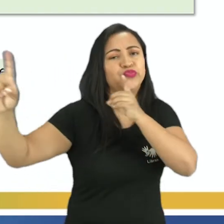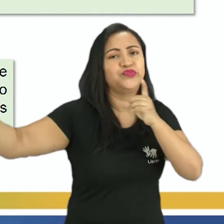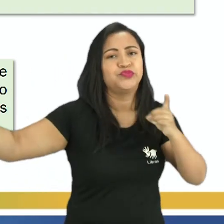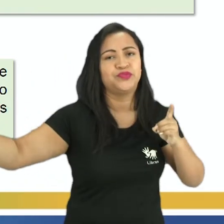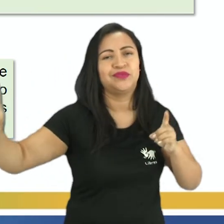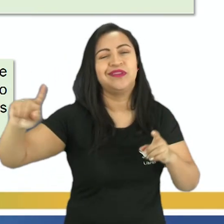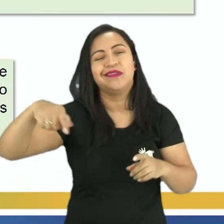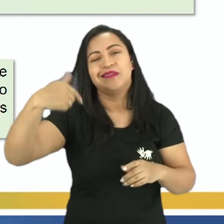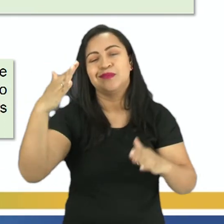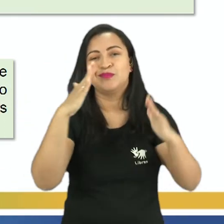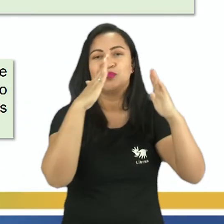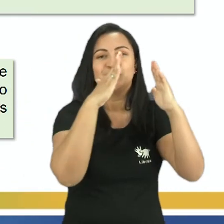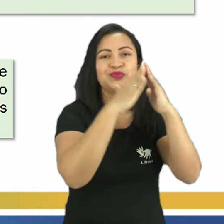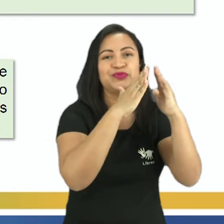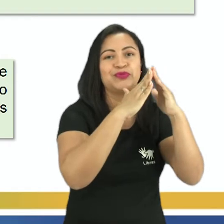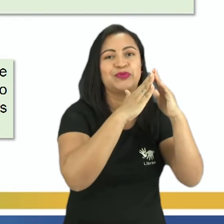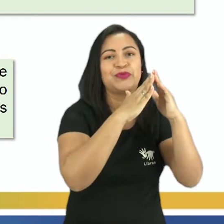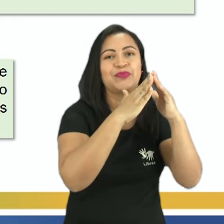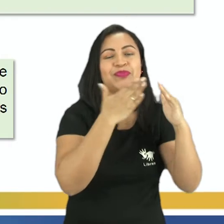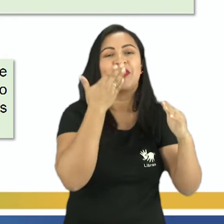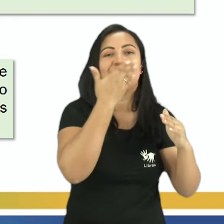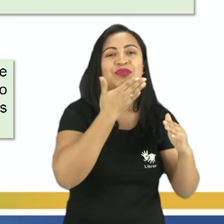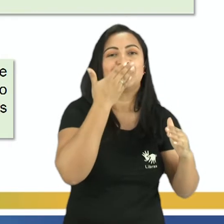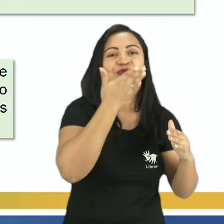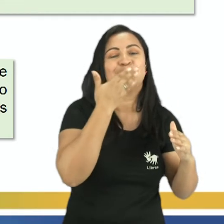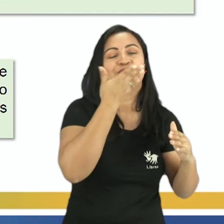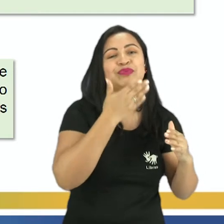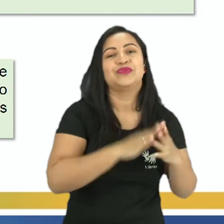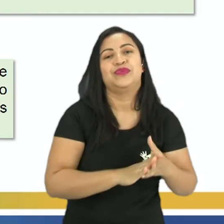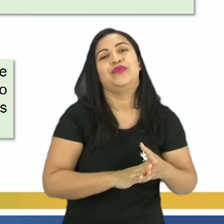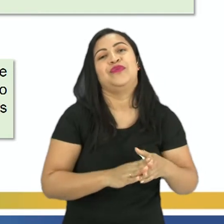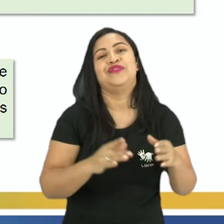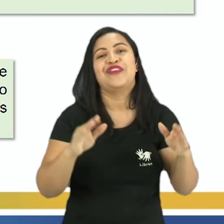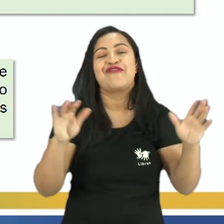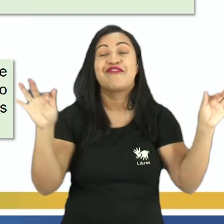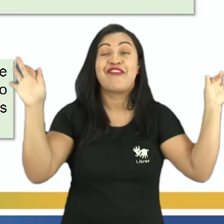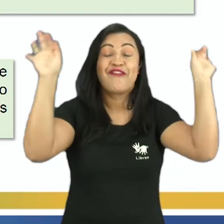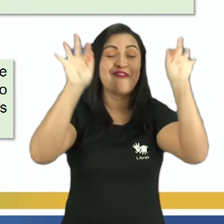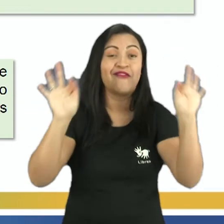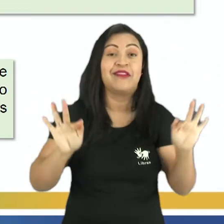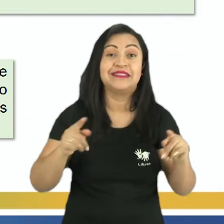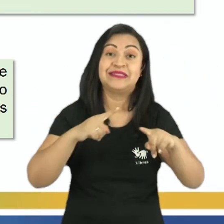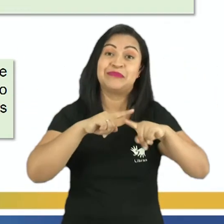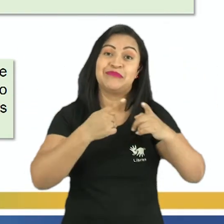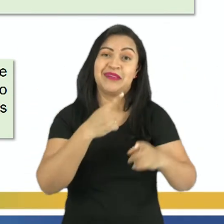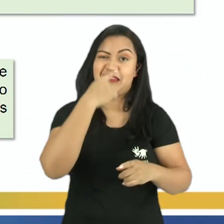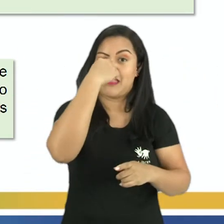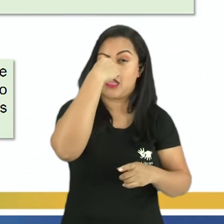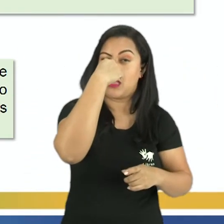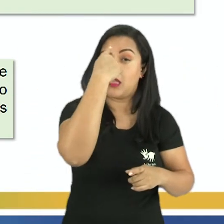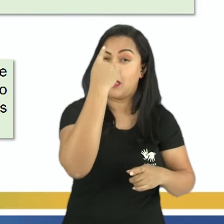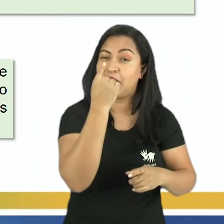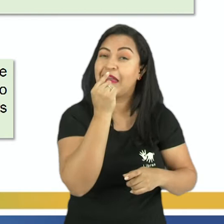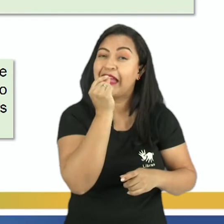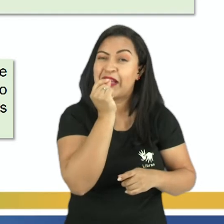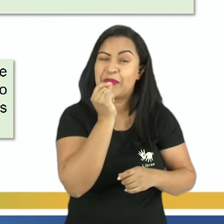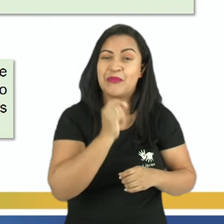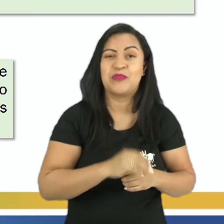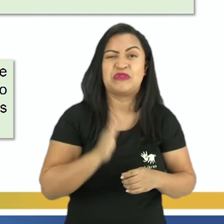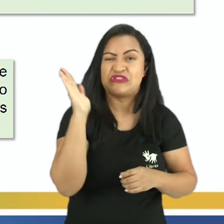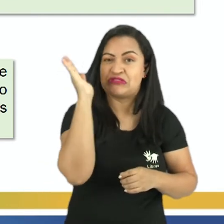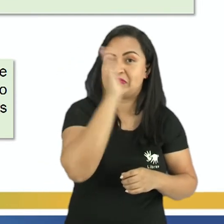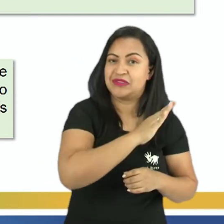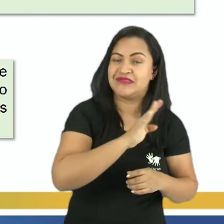uma casa de doces, ficam muito felizes por causa disso, mas lá dentro mora uma bruxa malvada e toda a história